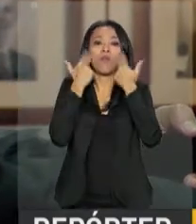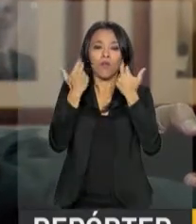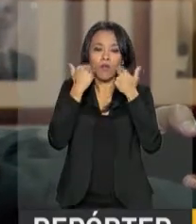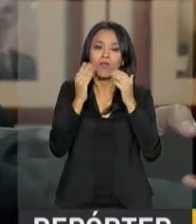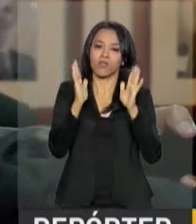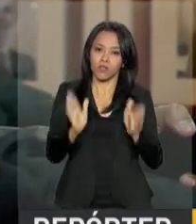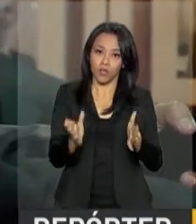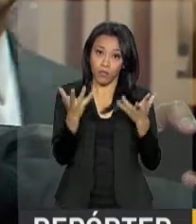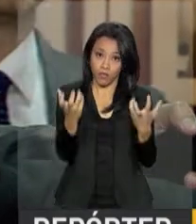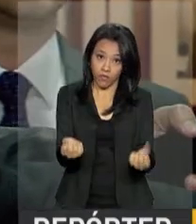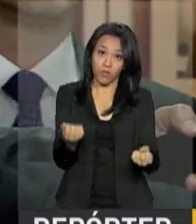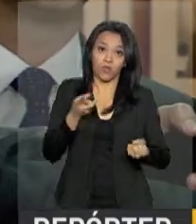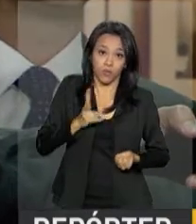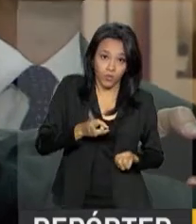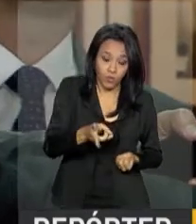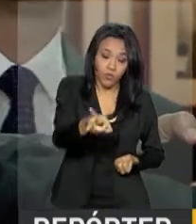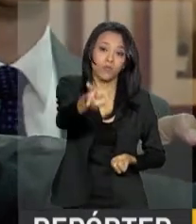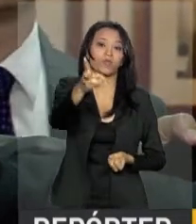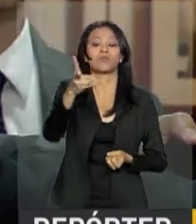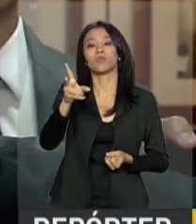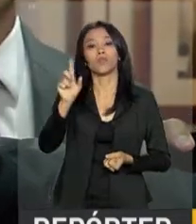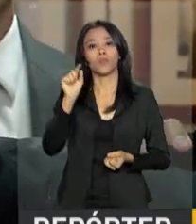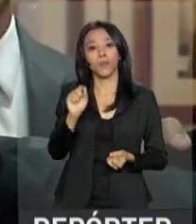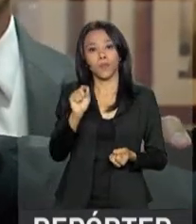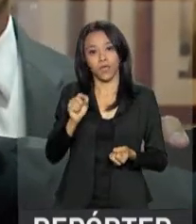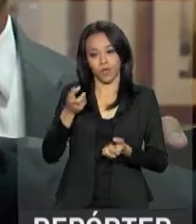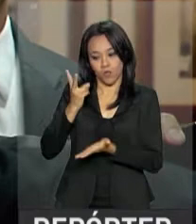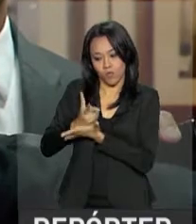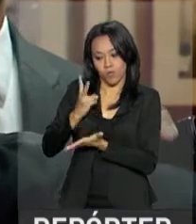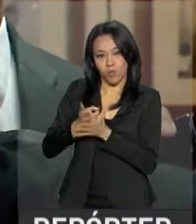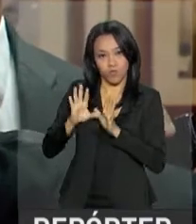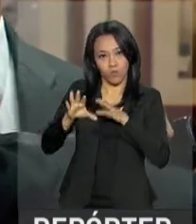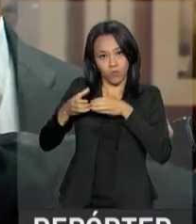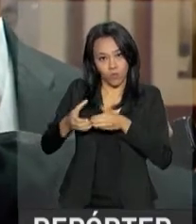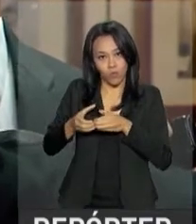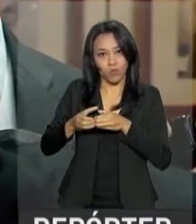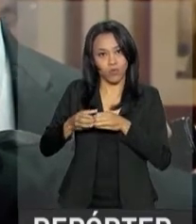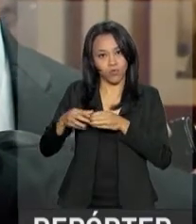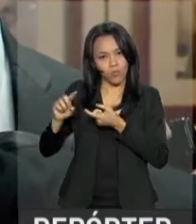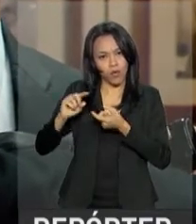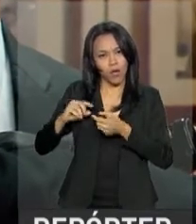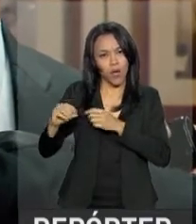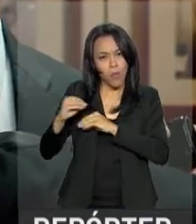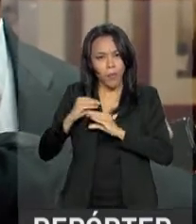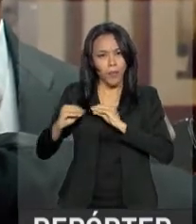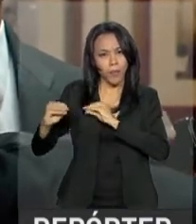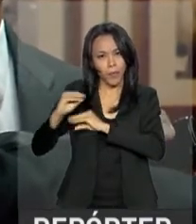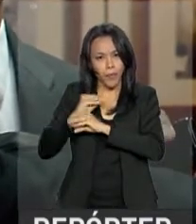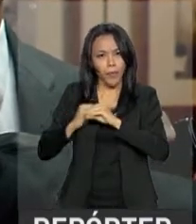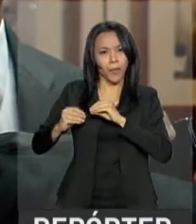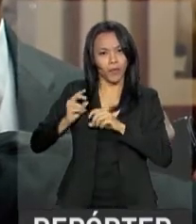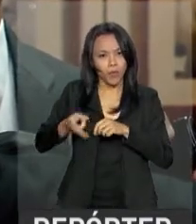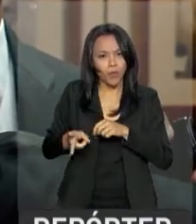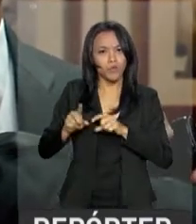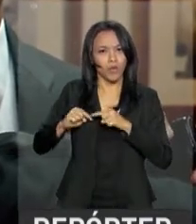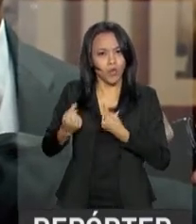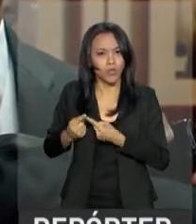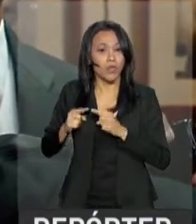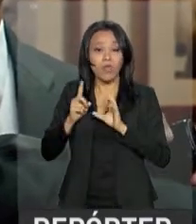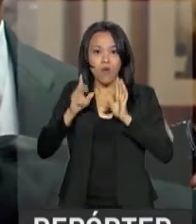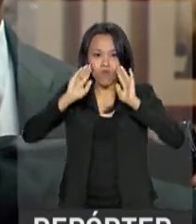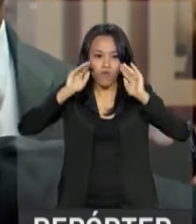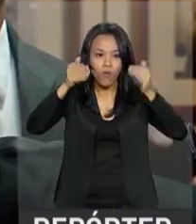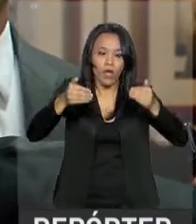continuar mantendo o comitê que se reuniu não mais agora é focado na crise